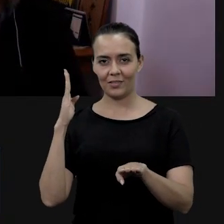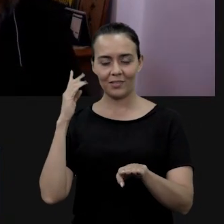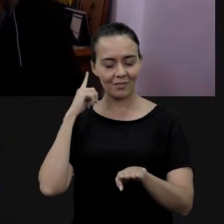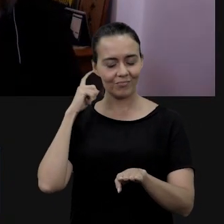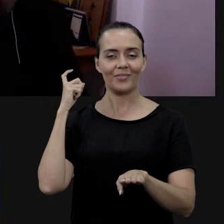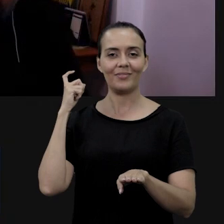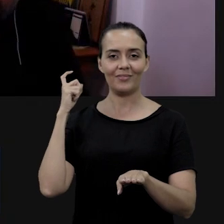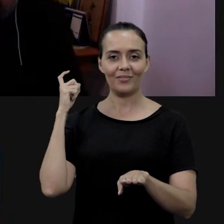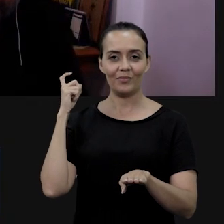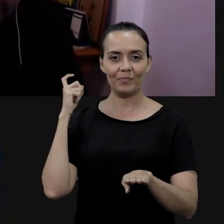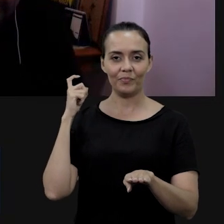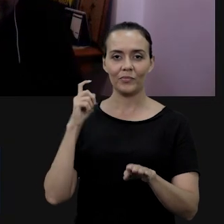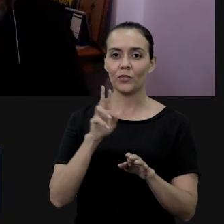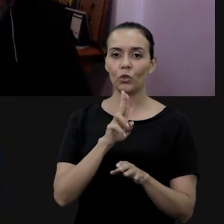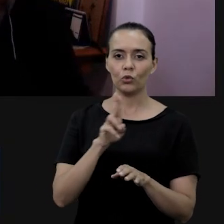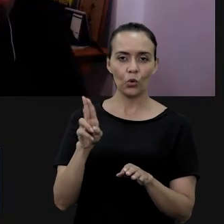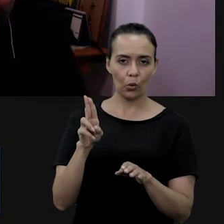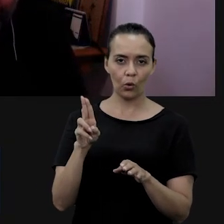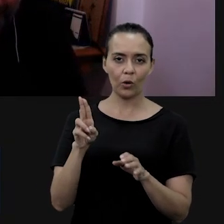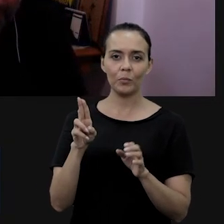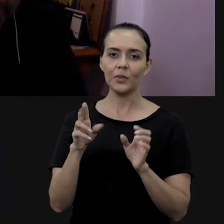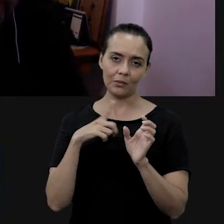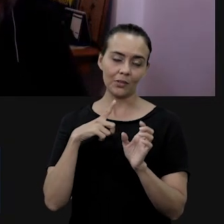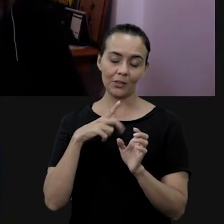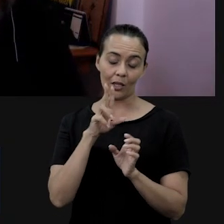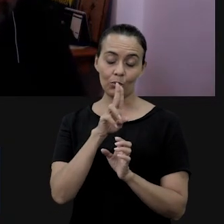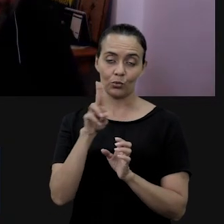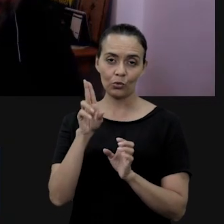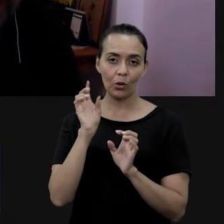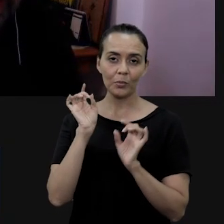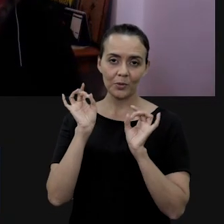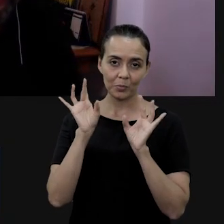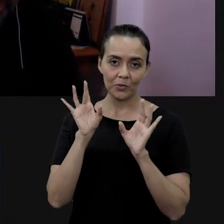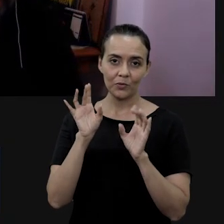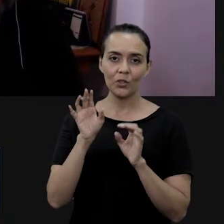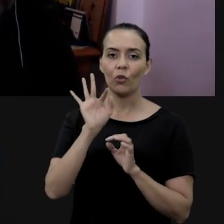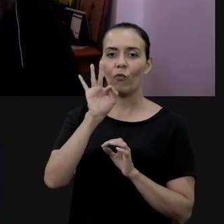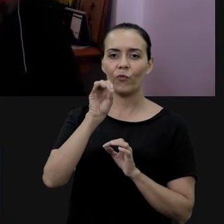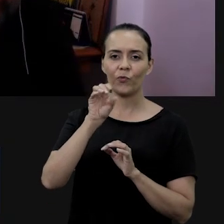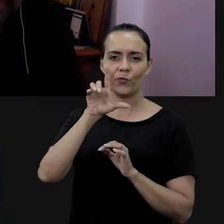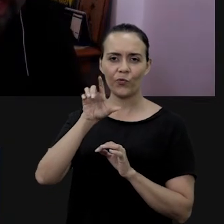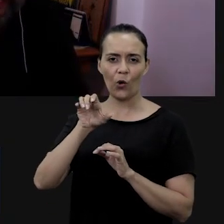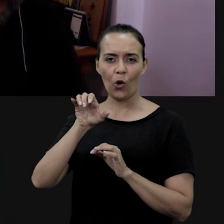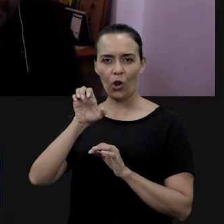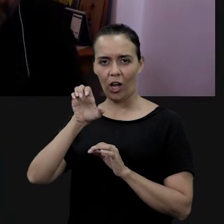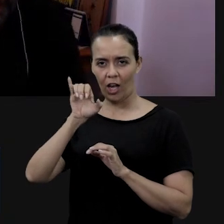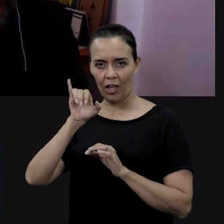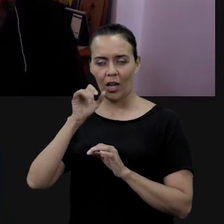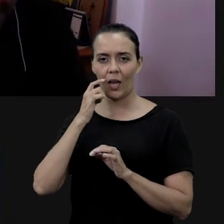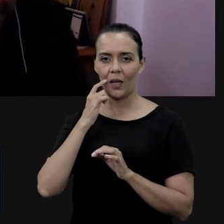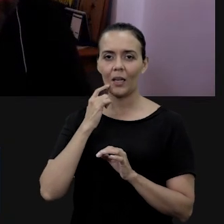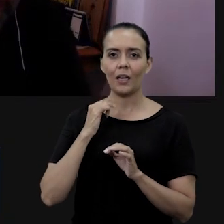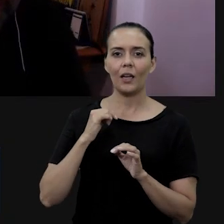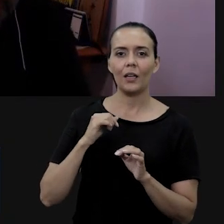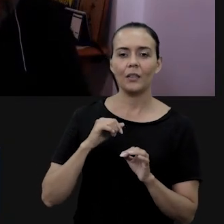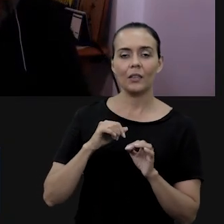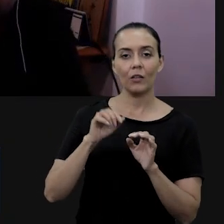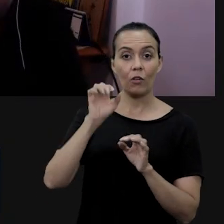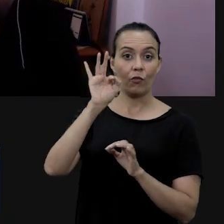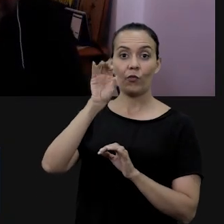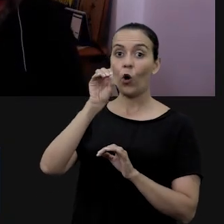isso aí é chamado Foley dentro do cinema, né, no jargão, você sabe bem, é